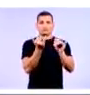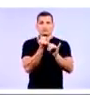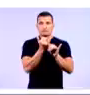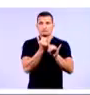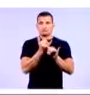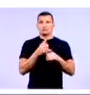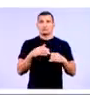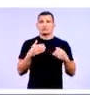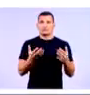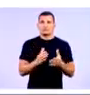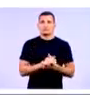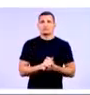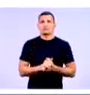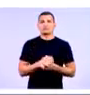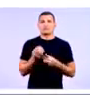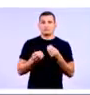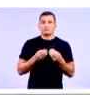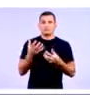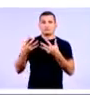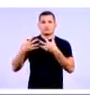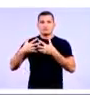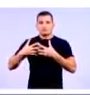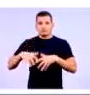acessar a página do Instituto Federal de Rondônia,